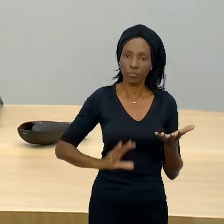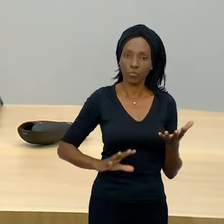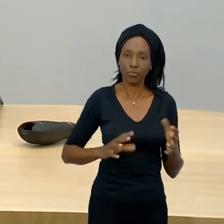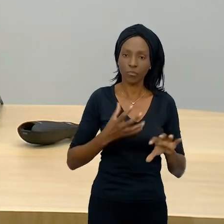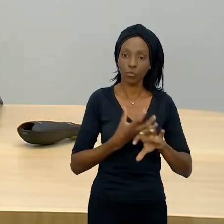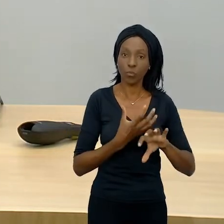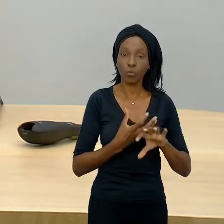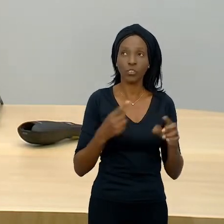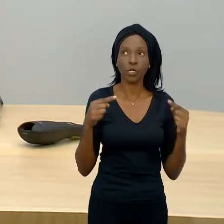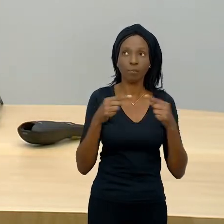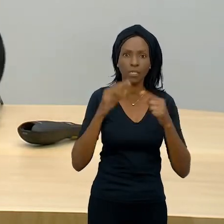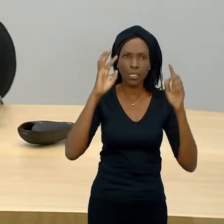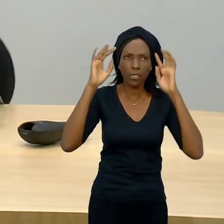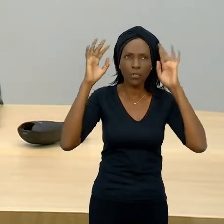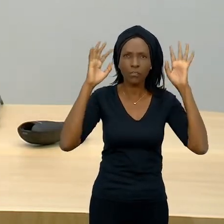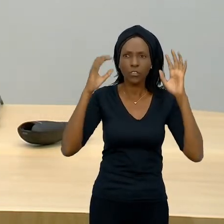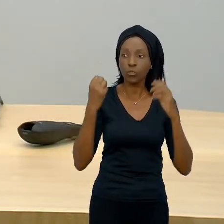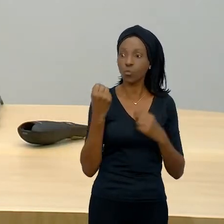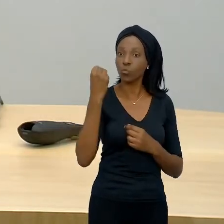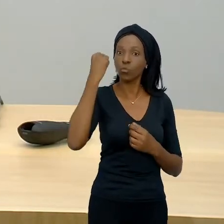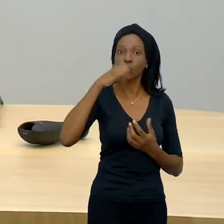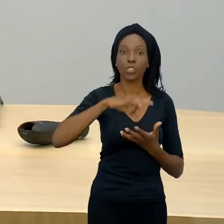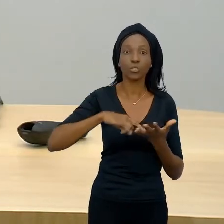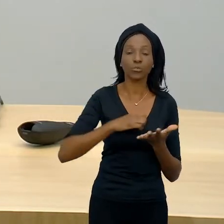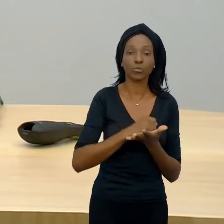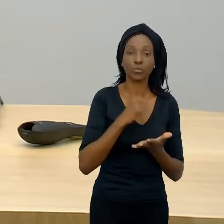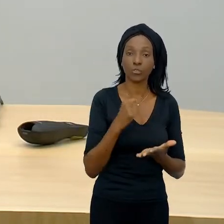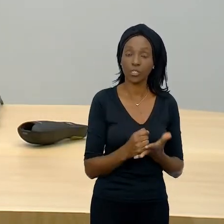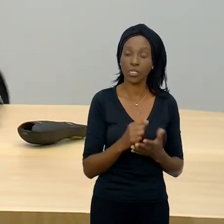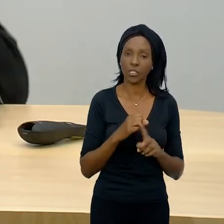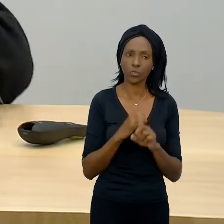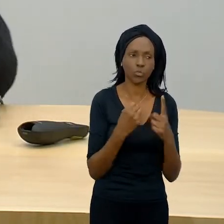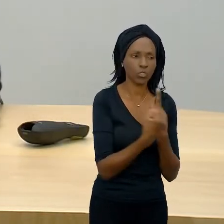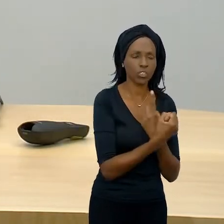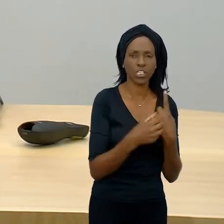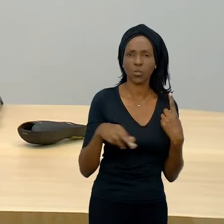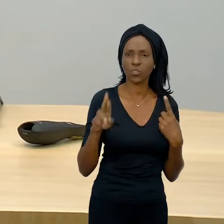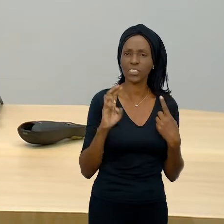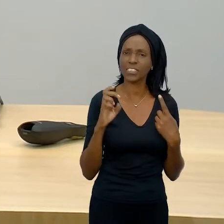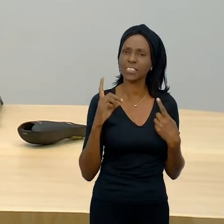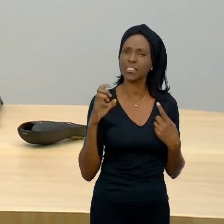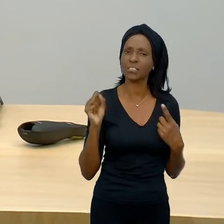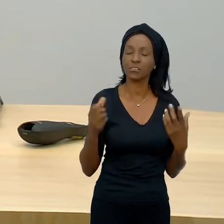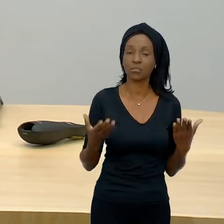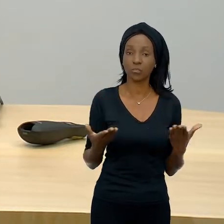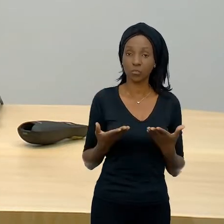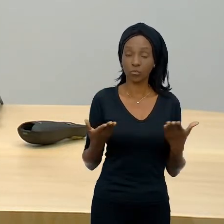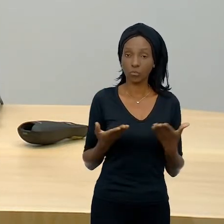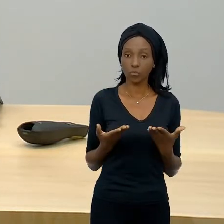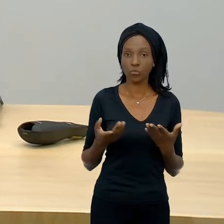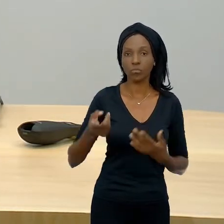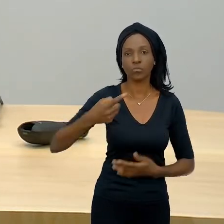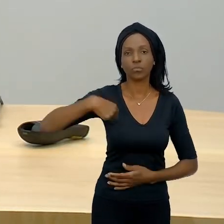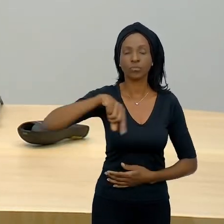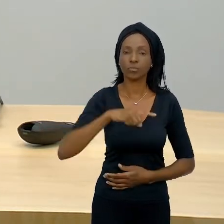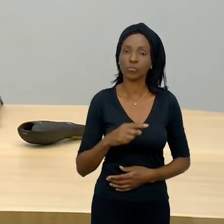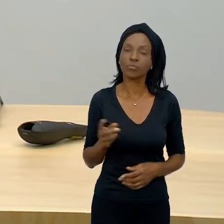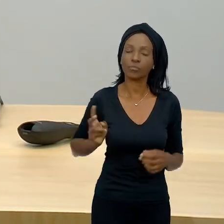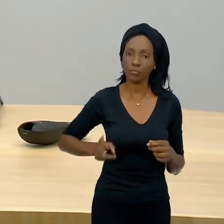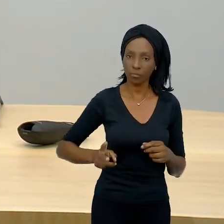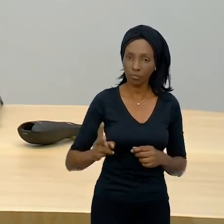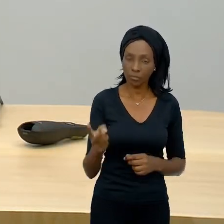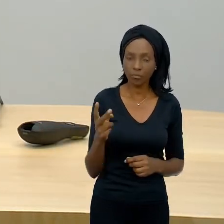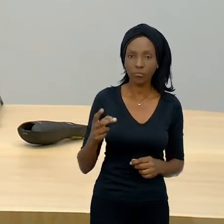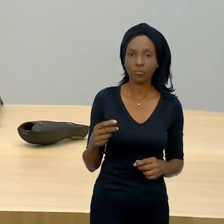o Poder do Contrato Social às Redes. Hoje, pessoal, a gente vai continuar